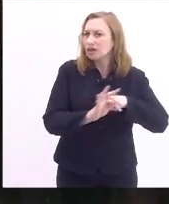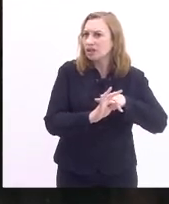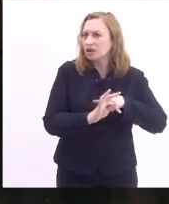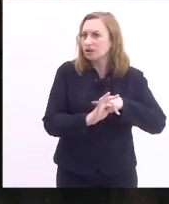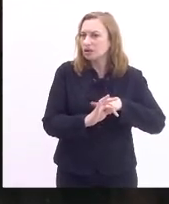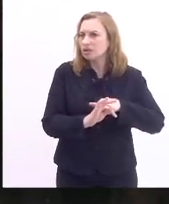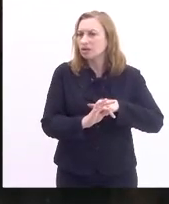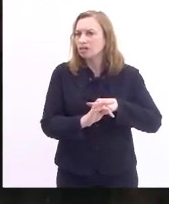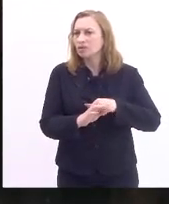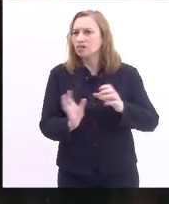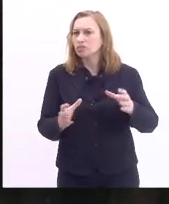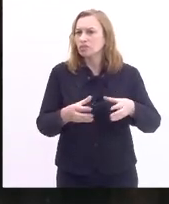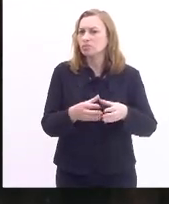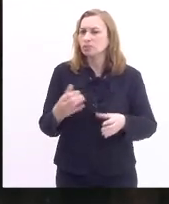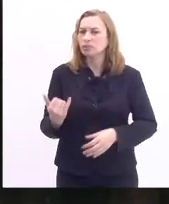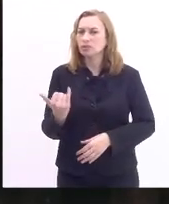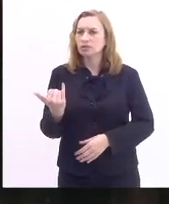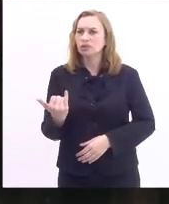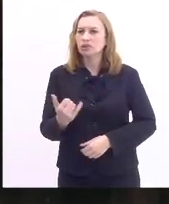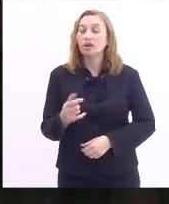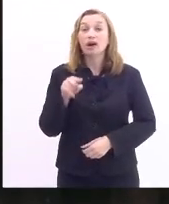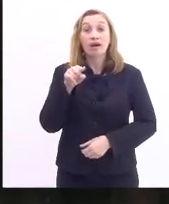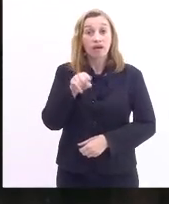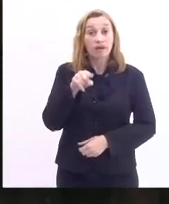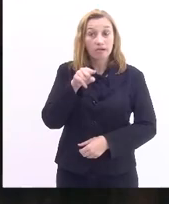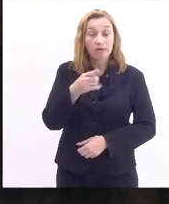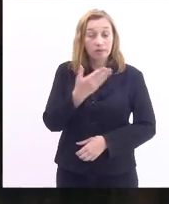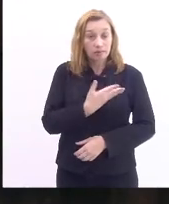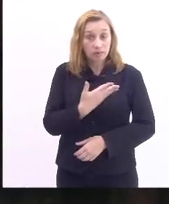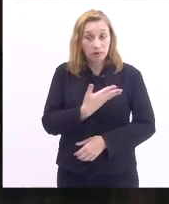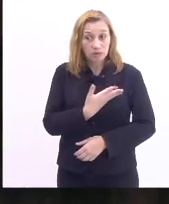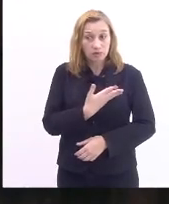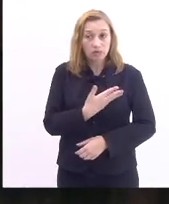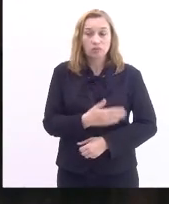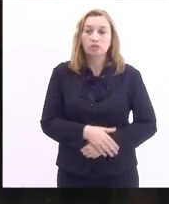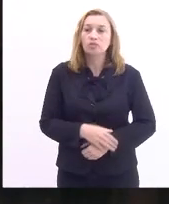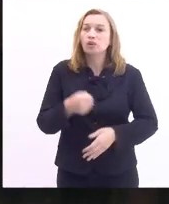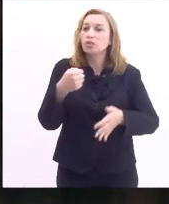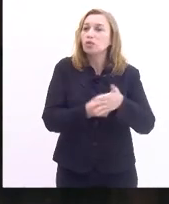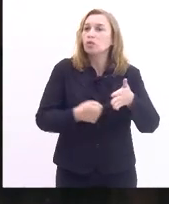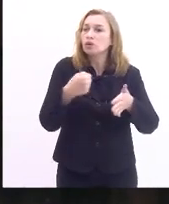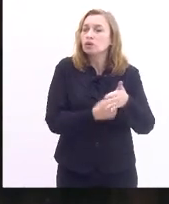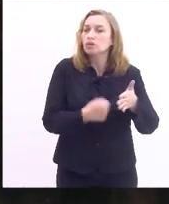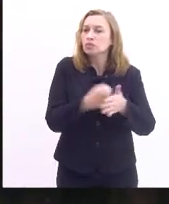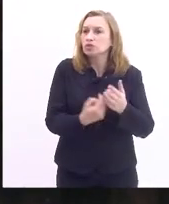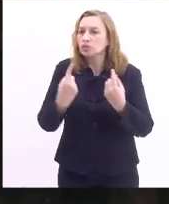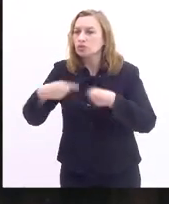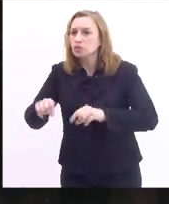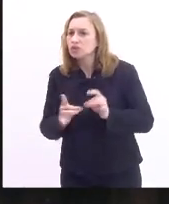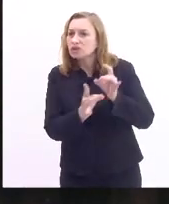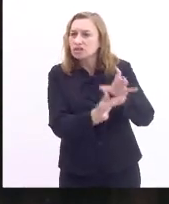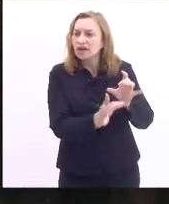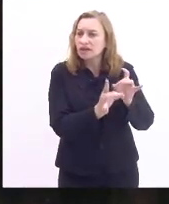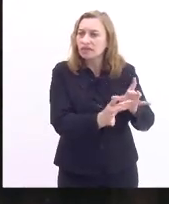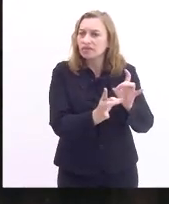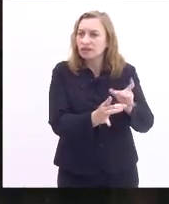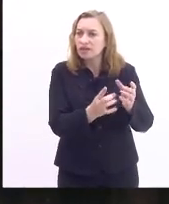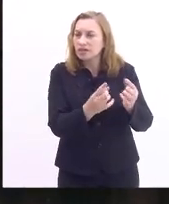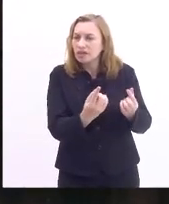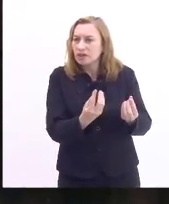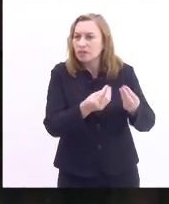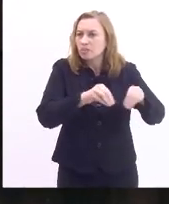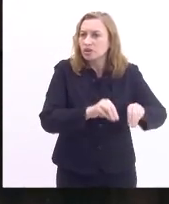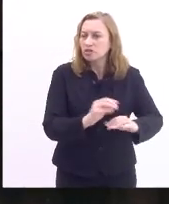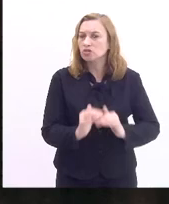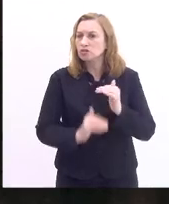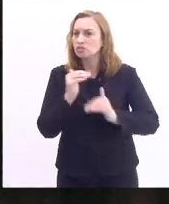parcela grande da categoria isso tem que estar Nossa aqui está companheiros a lutar contra as privatizações que aliás tem